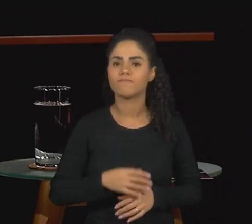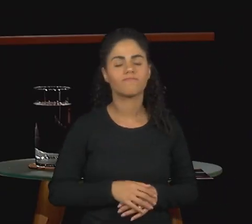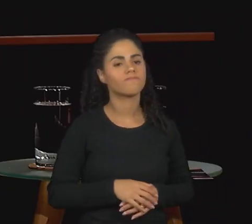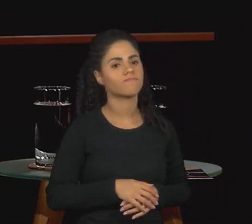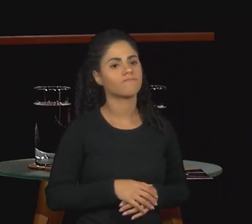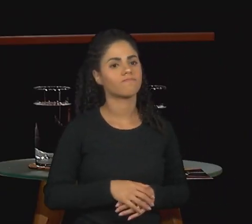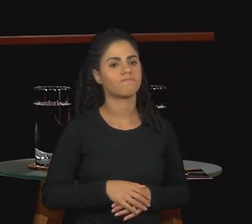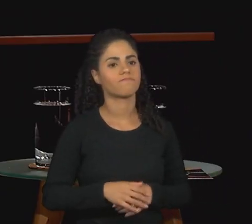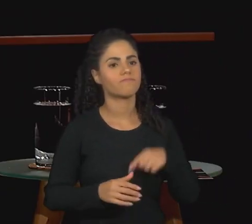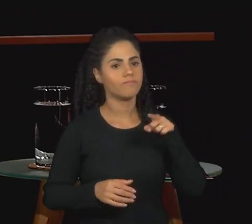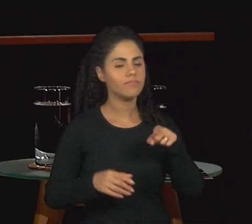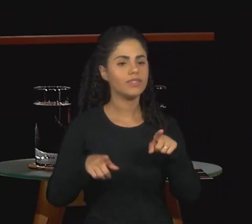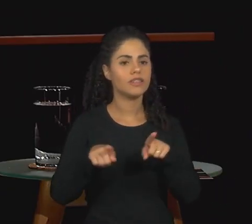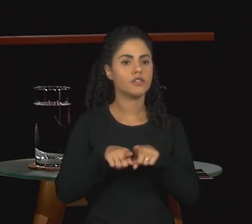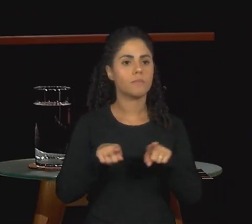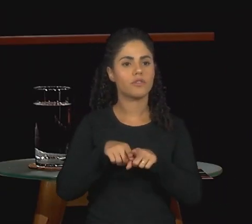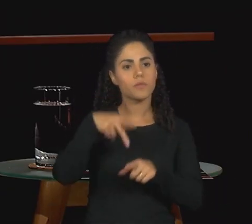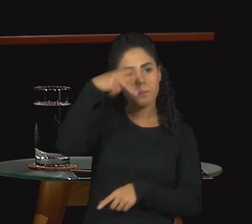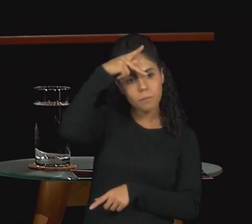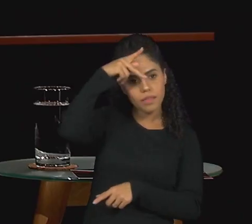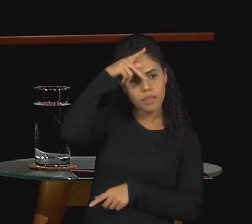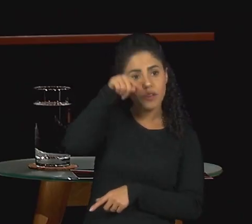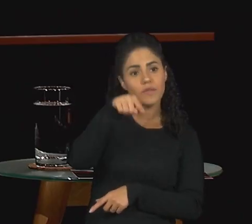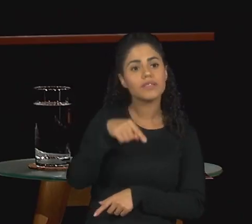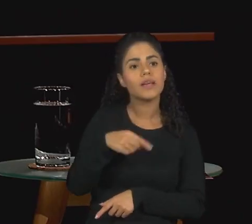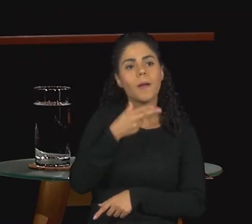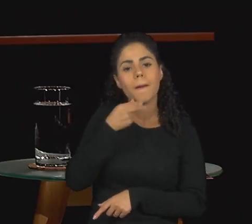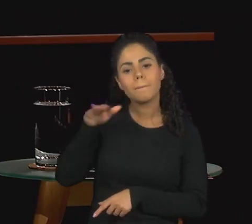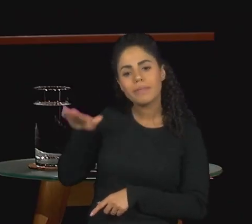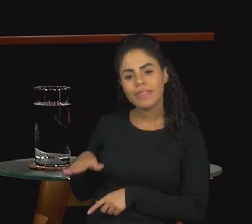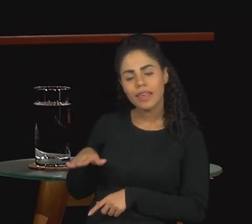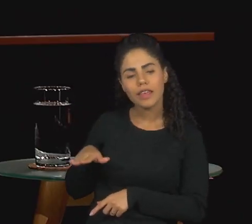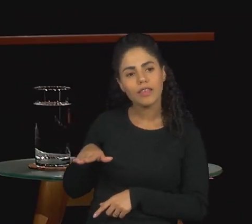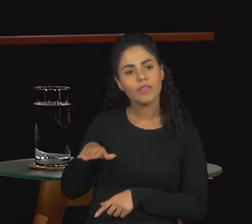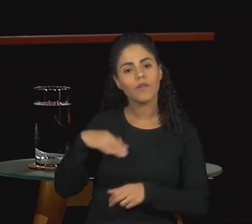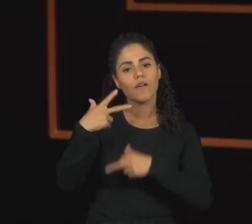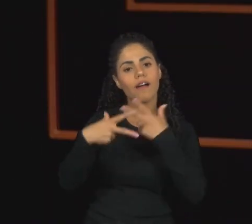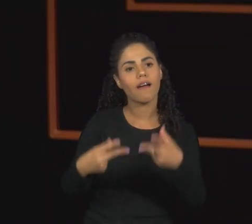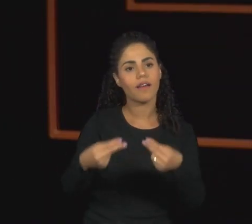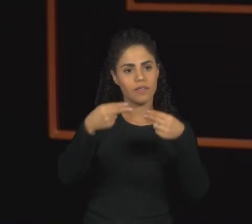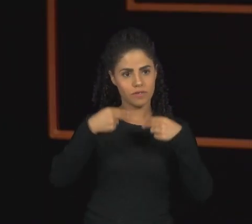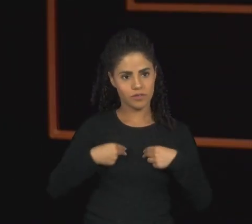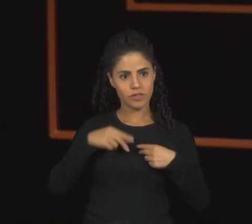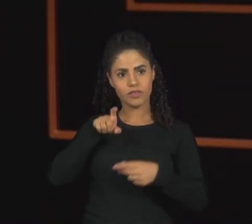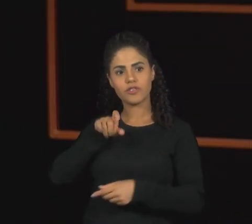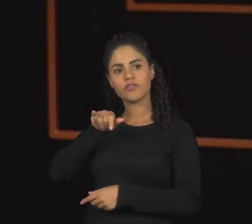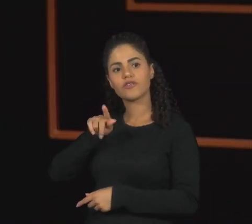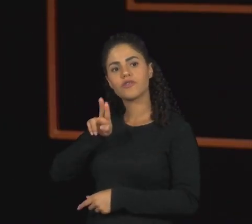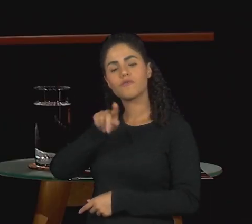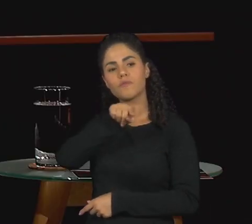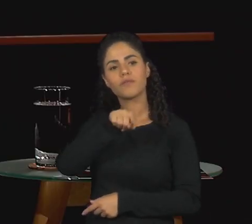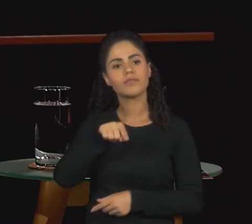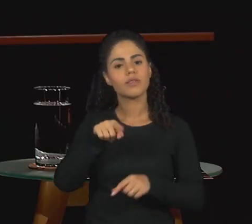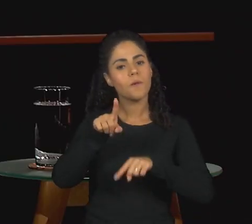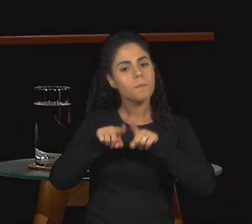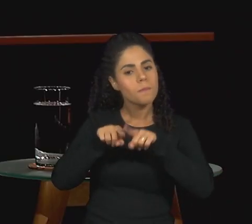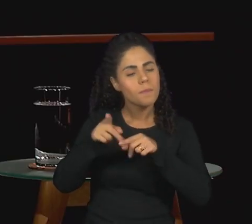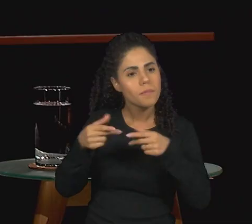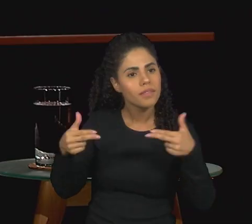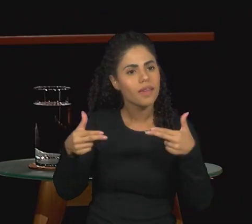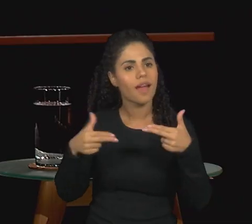que teve um padrinho que, quando você era criança, trazia coisas do Xingu para você, objetos,